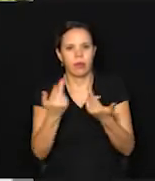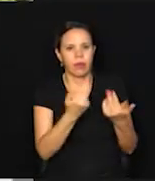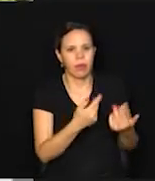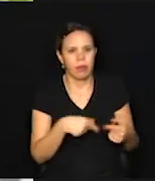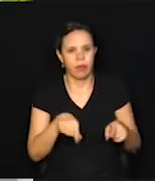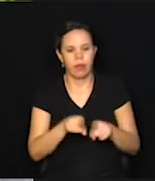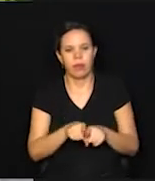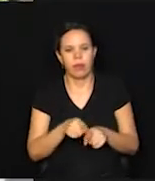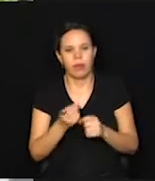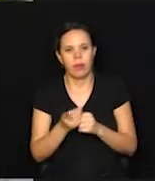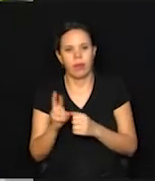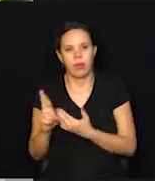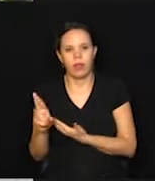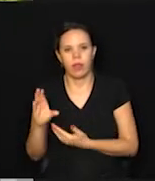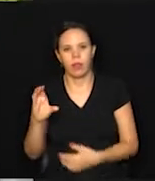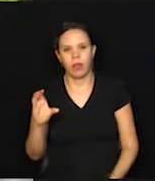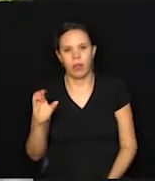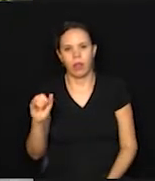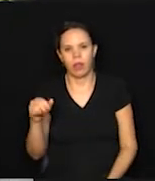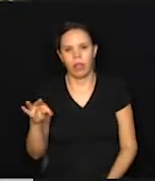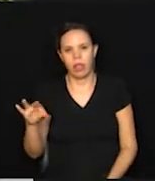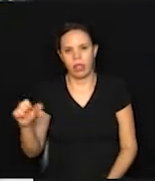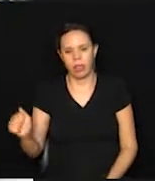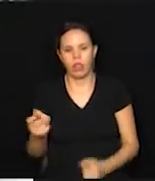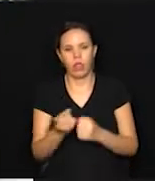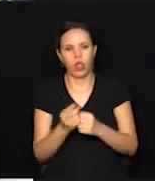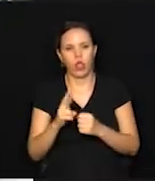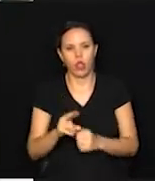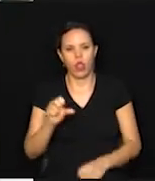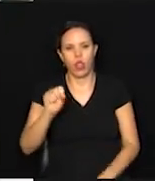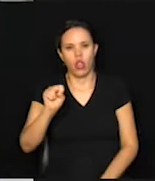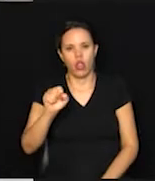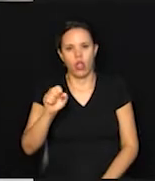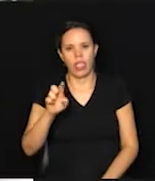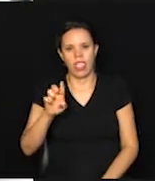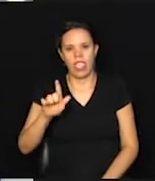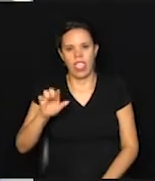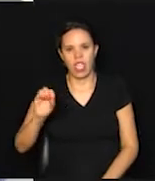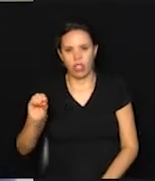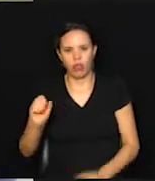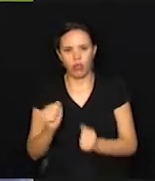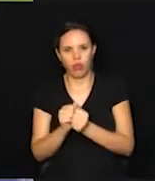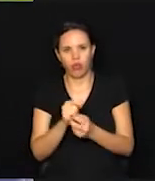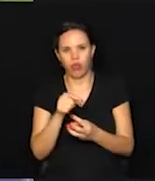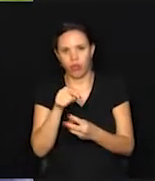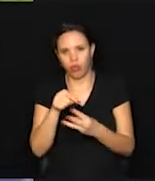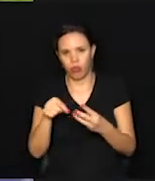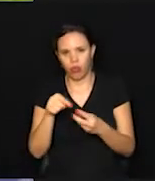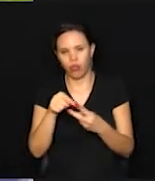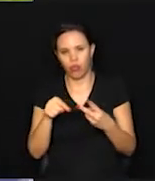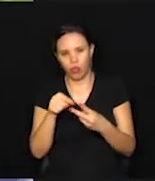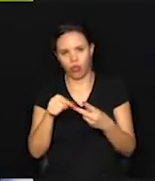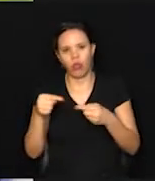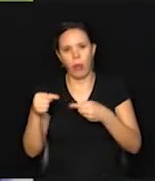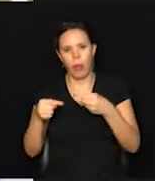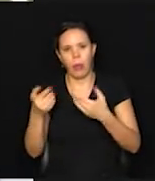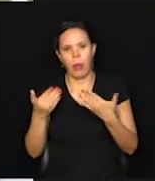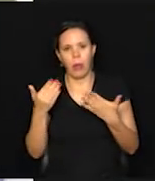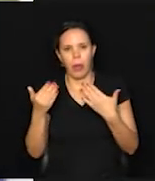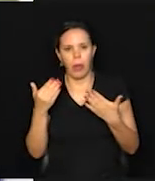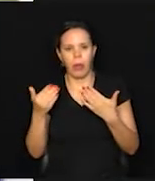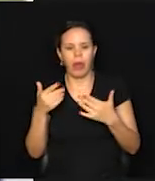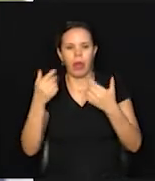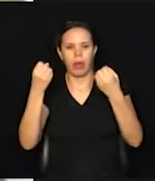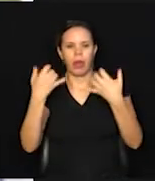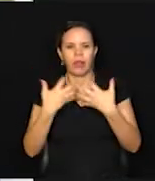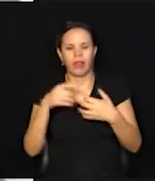a doutora Cíntia Herrera, doutor Sérgio Bisogni, muito prazer em estar aqui com os senhores discutindo essa situação tão dramática,